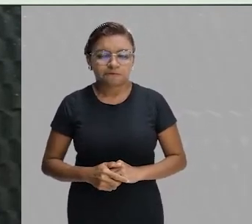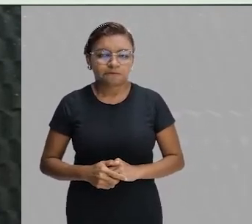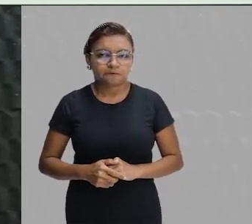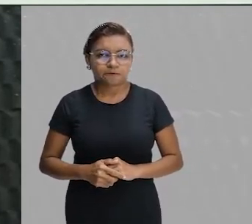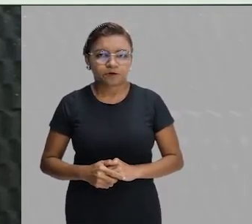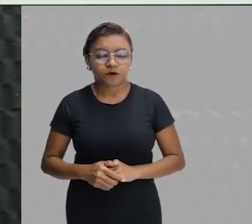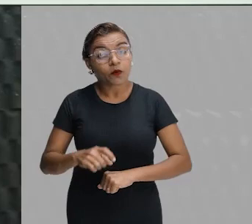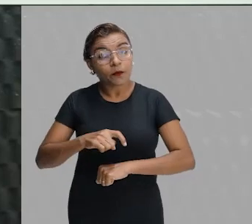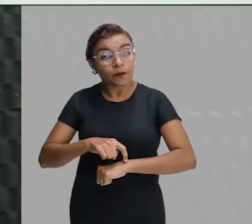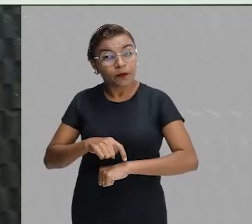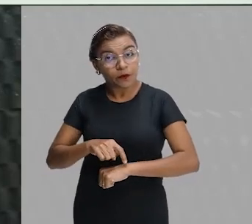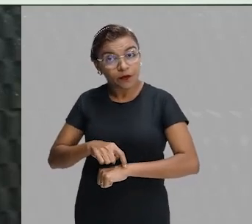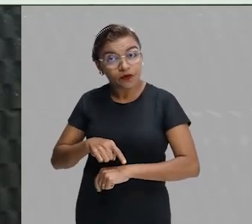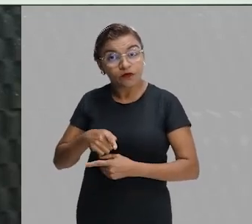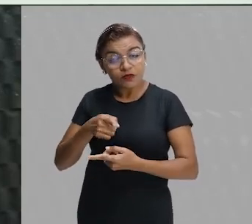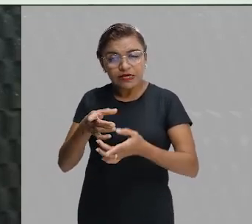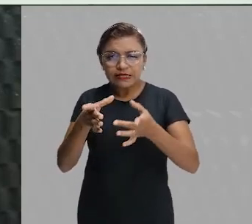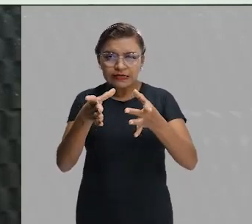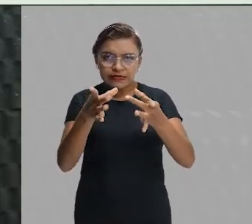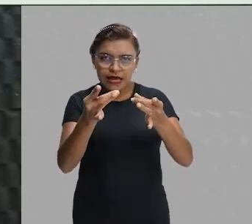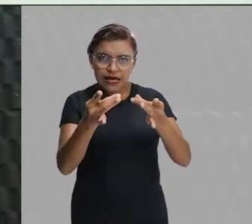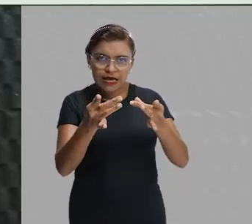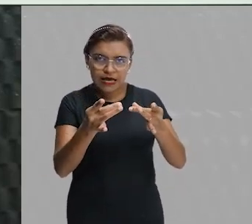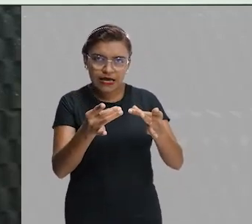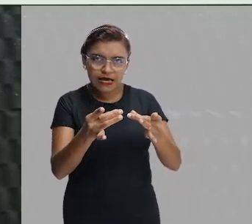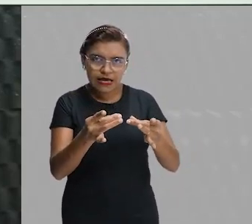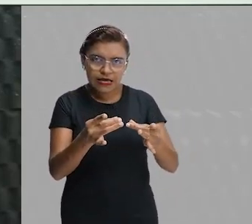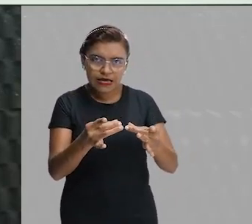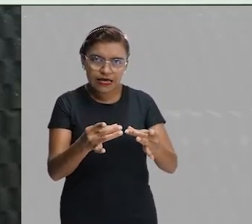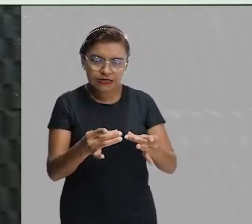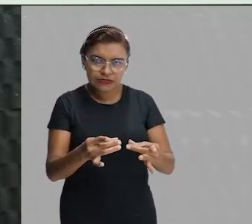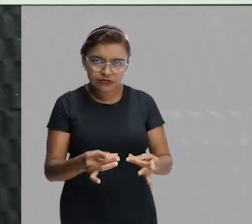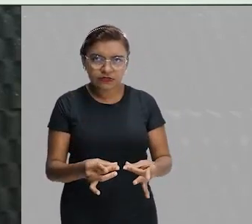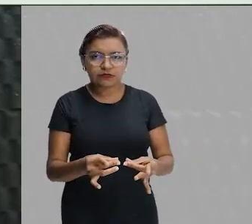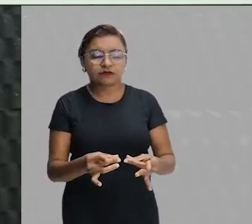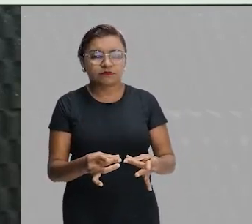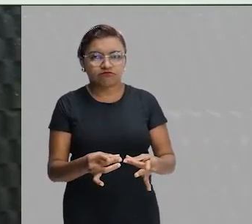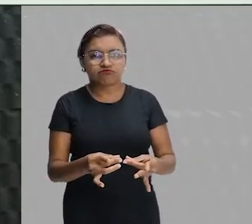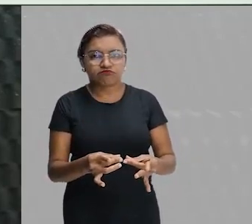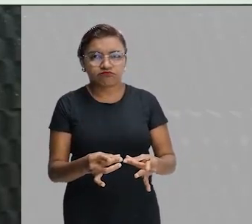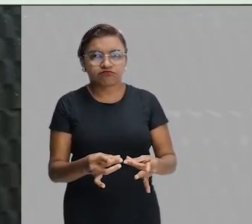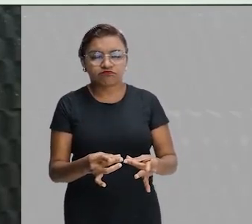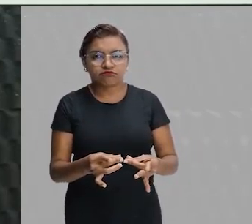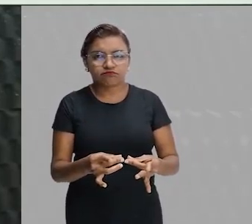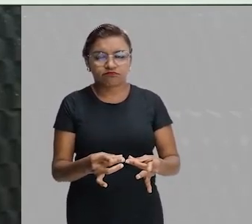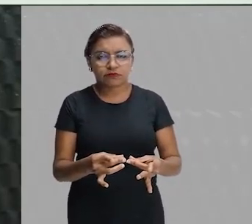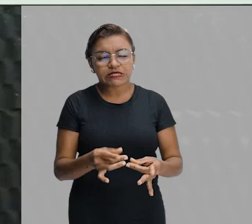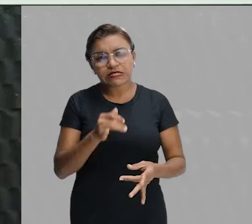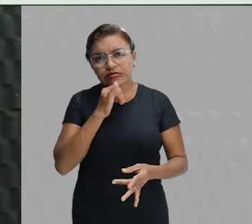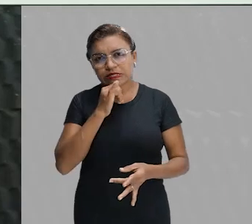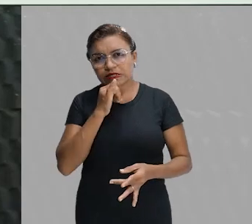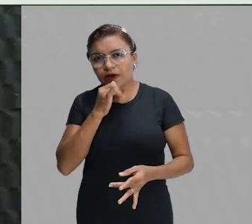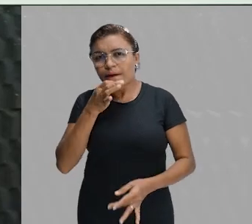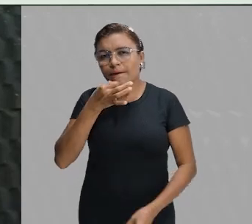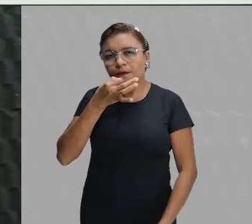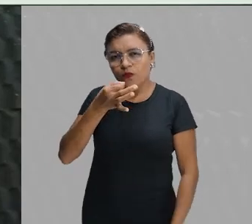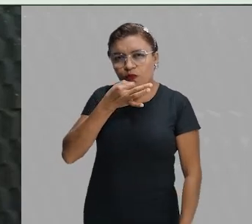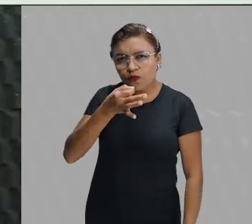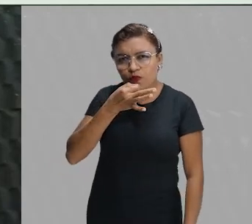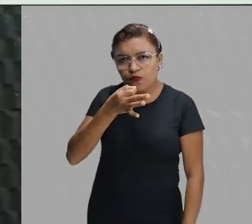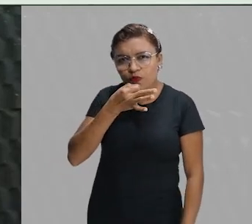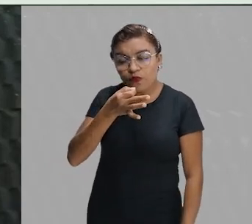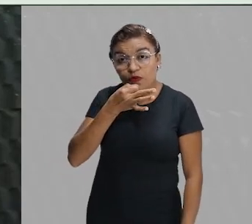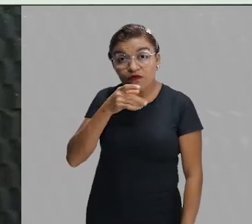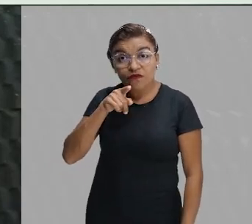Quando você, na verdade, está descrevendo, quando você, na verdade, está estipulando, quando você está necessariamente argumentando,